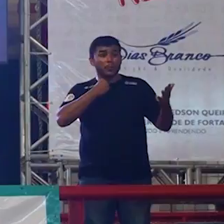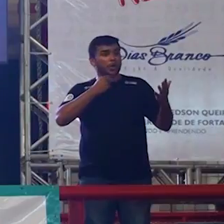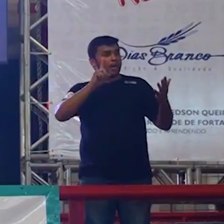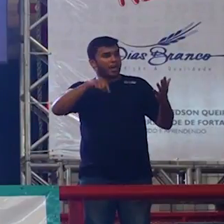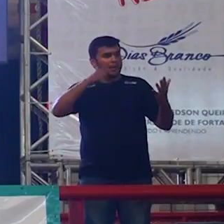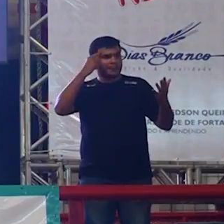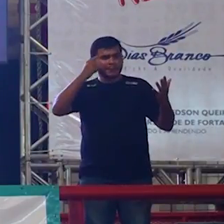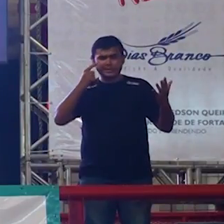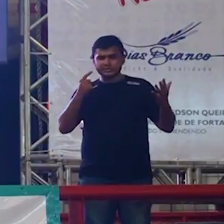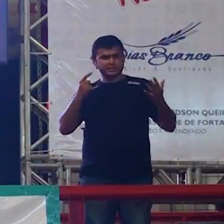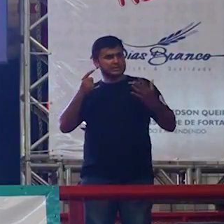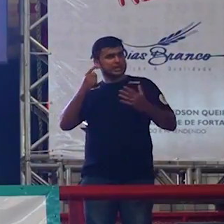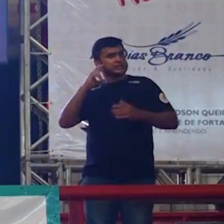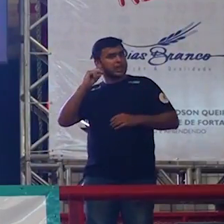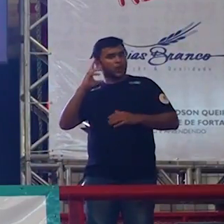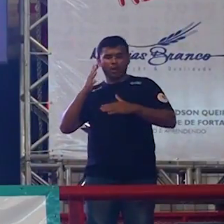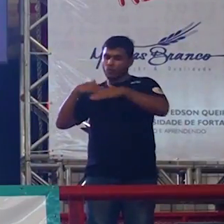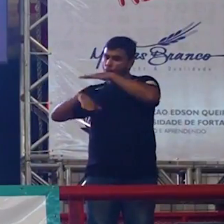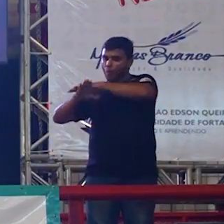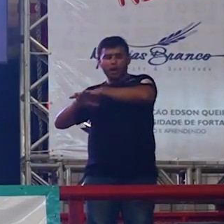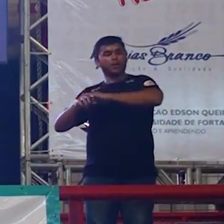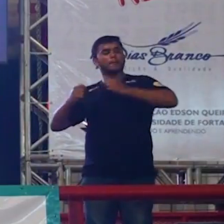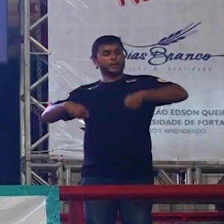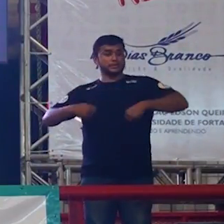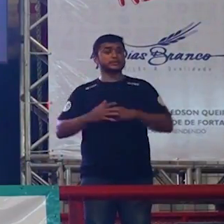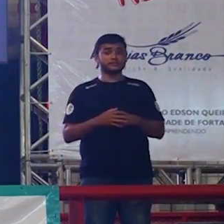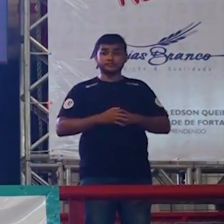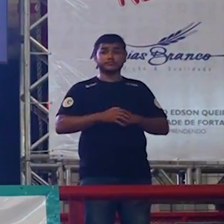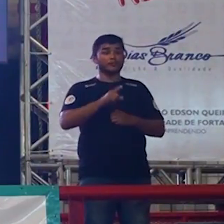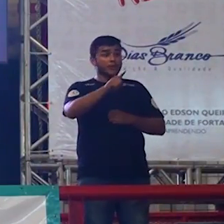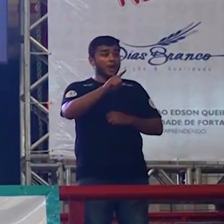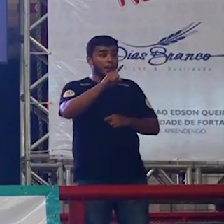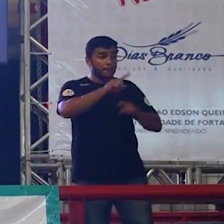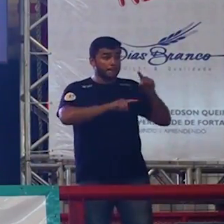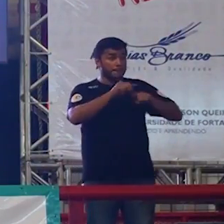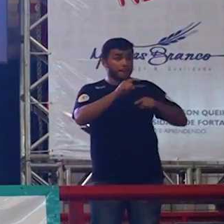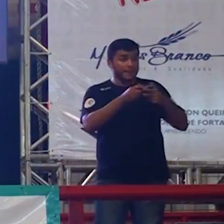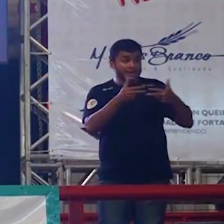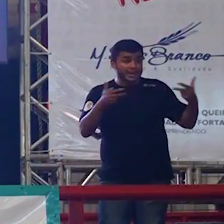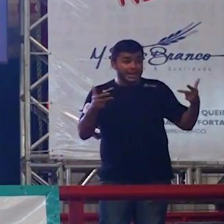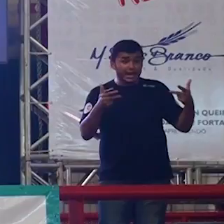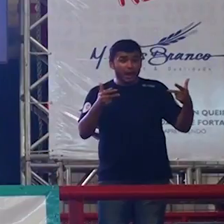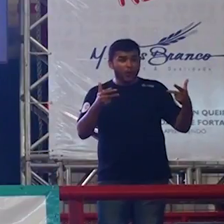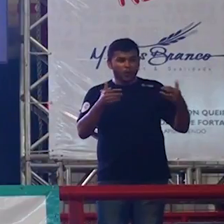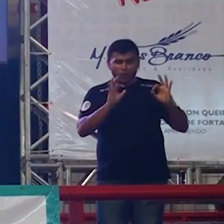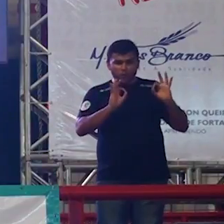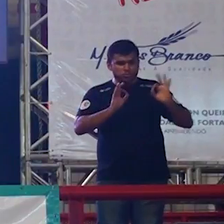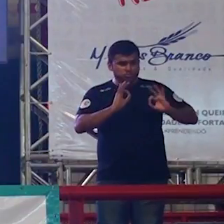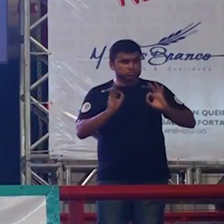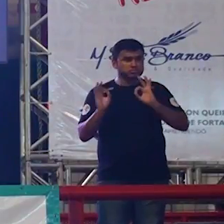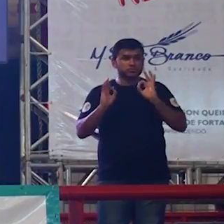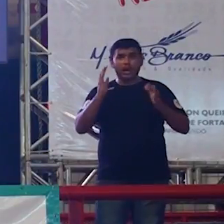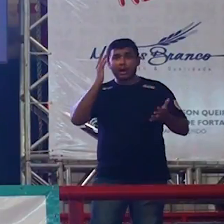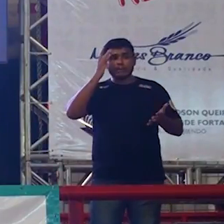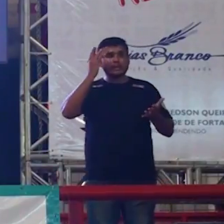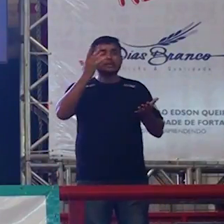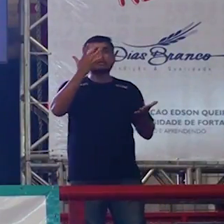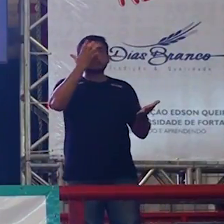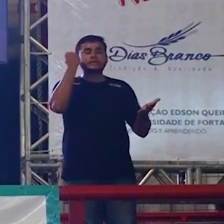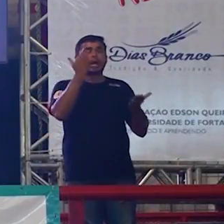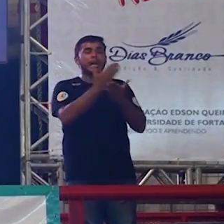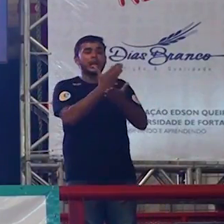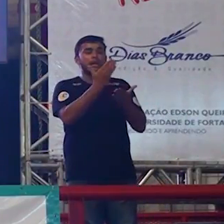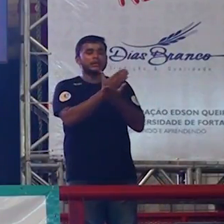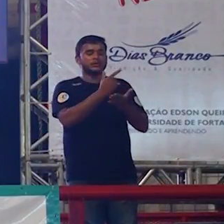Organize o material que você vai estudar amanhã, já hoje. Por quê? Porque é perigoso. Você está estudando aí e diz, vixe, esqueci o livro de